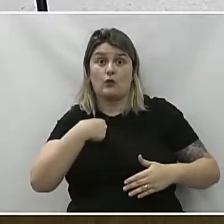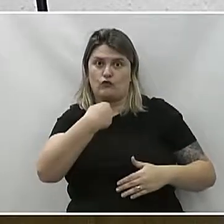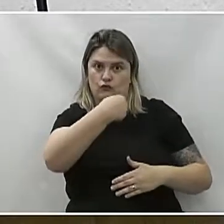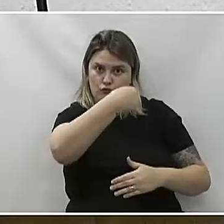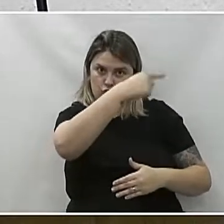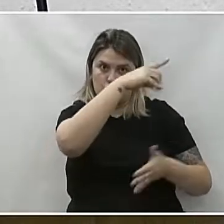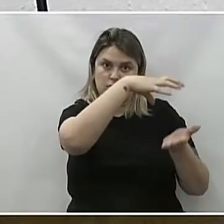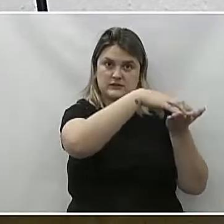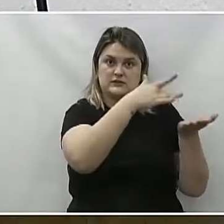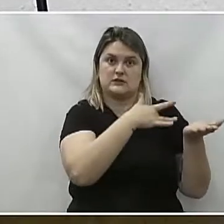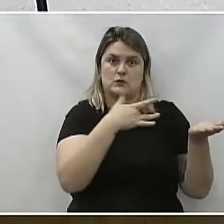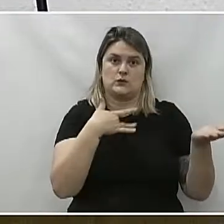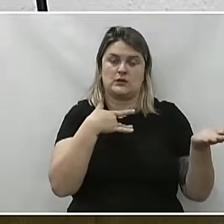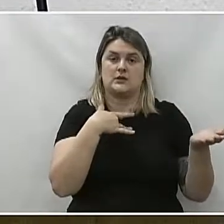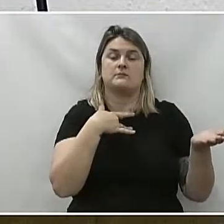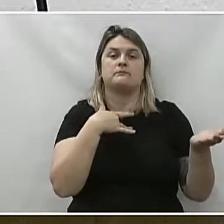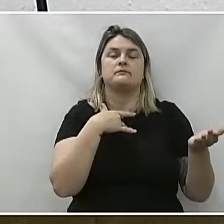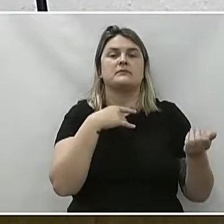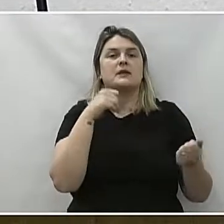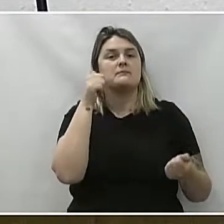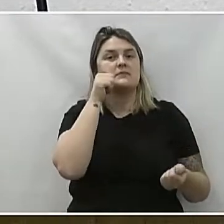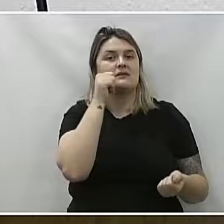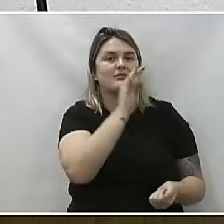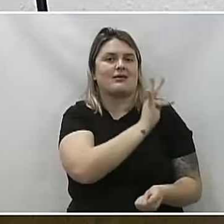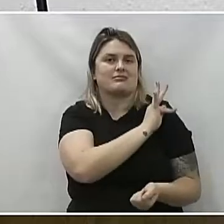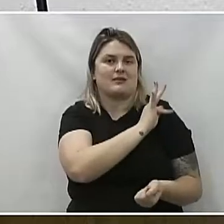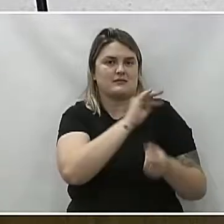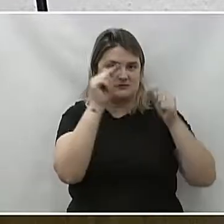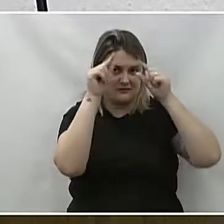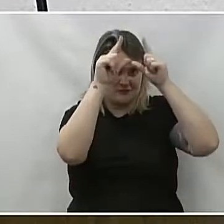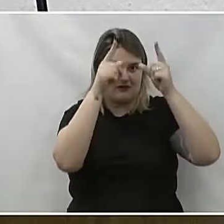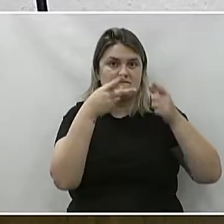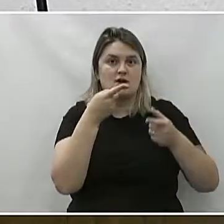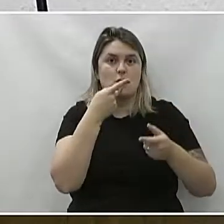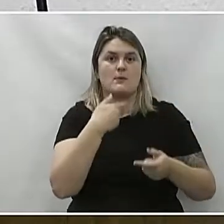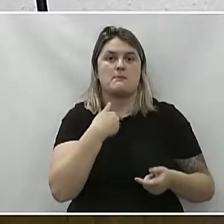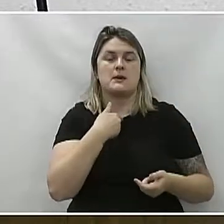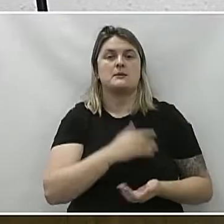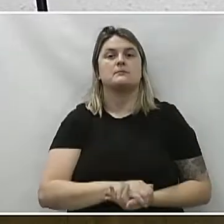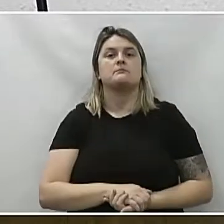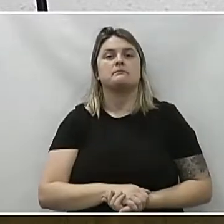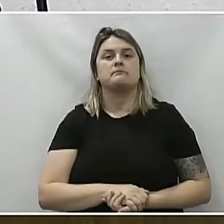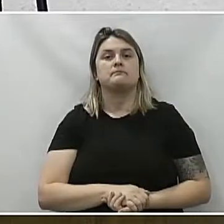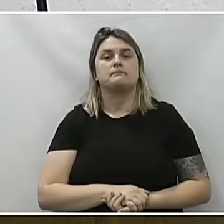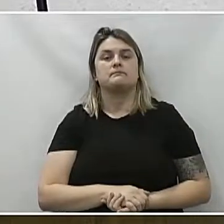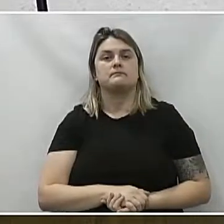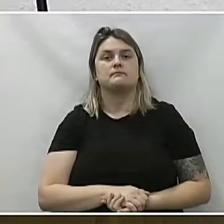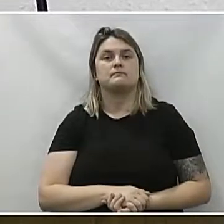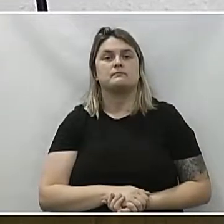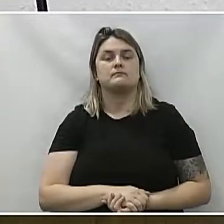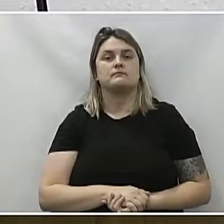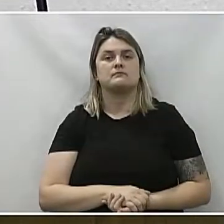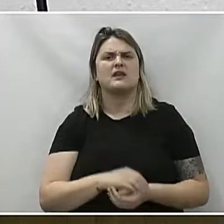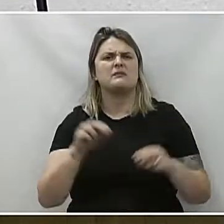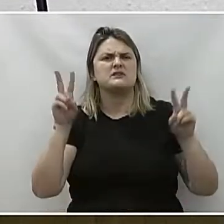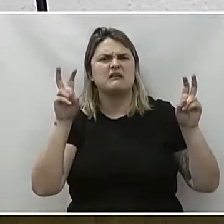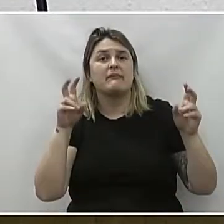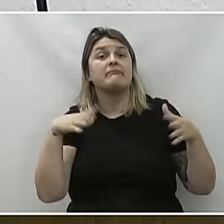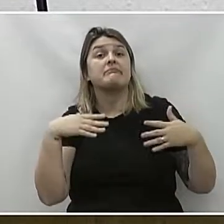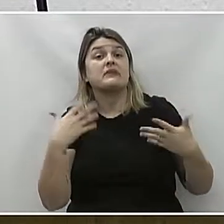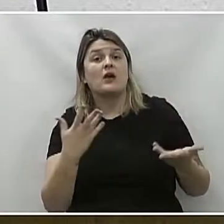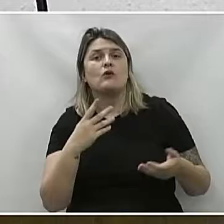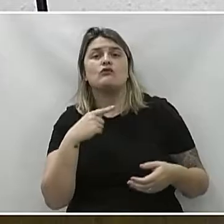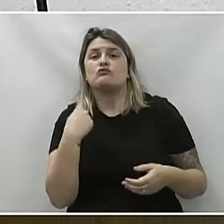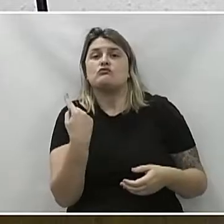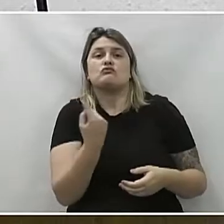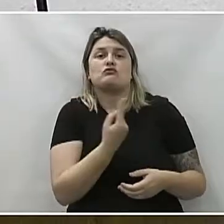do meu bairro e a técnica de enfermagem disse assim para mim, abre aspas, então, a gente